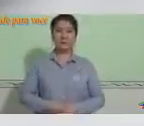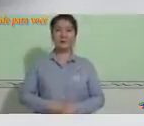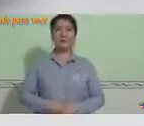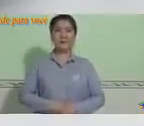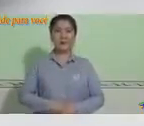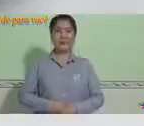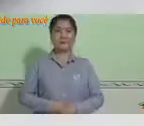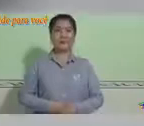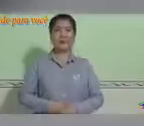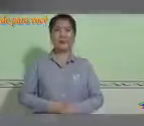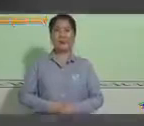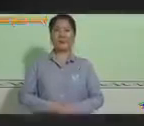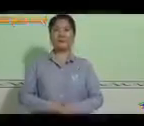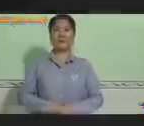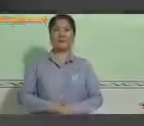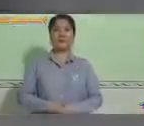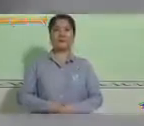2.CRIOTERAPIA A crioterapia trata